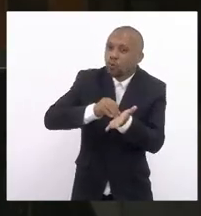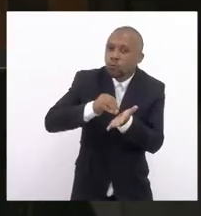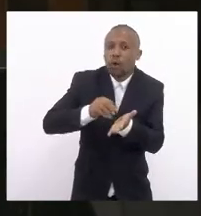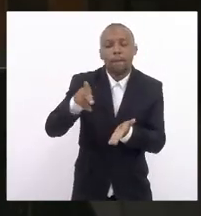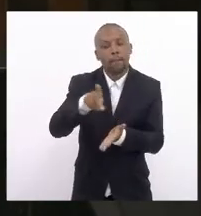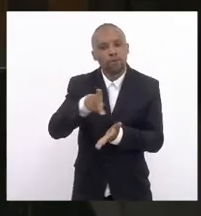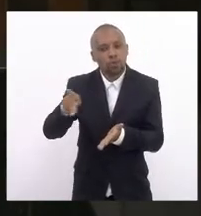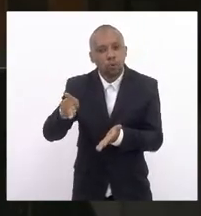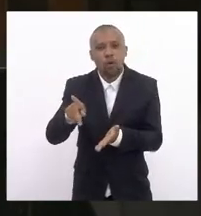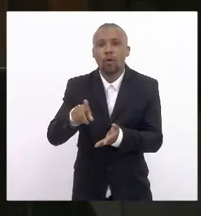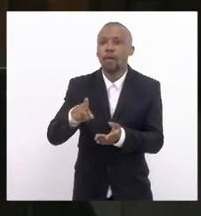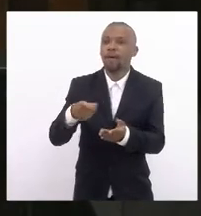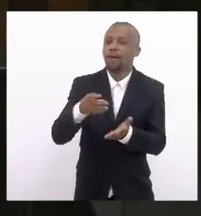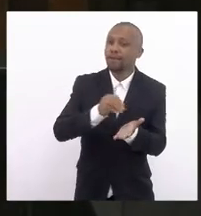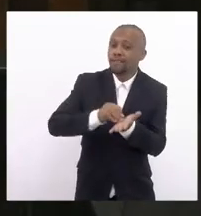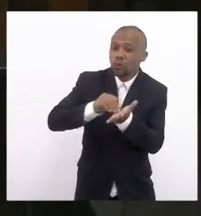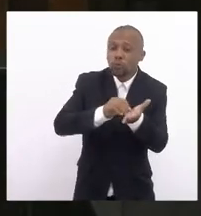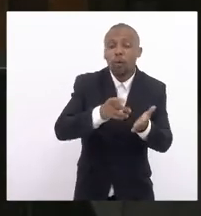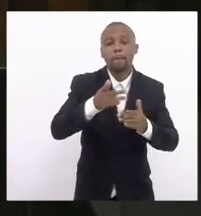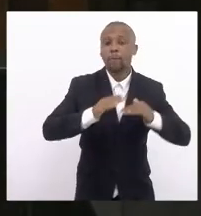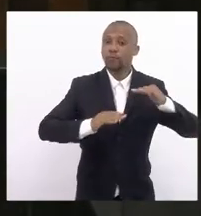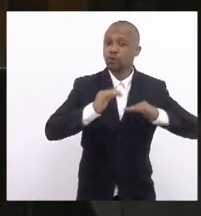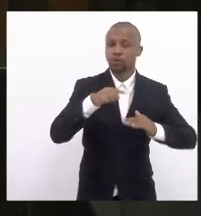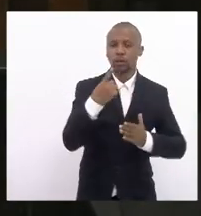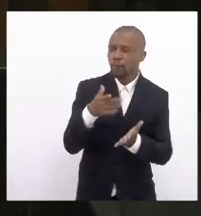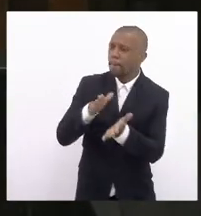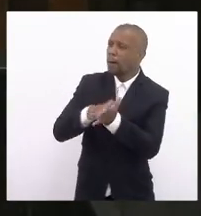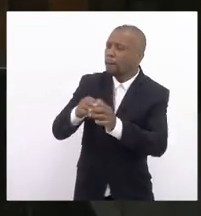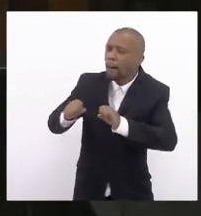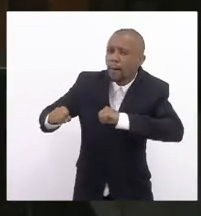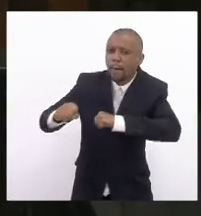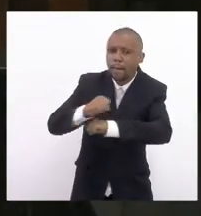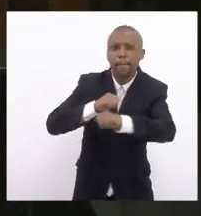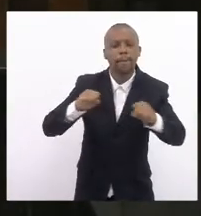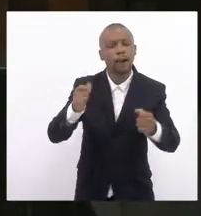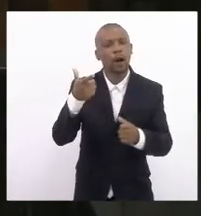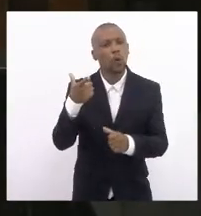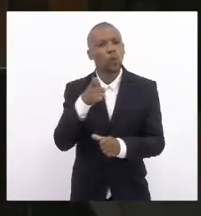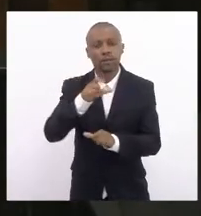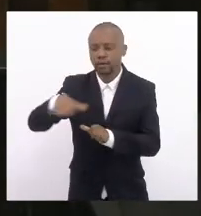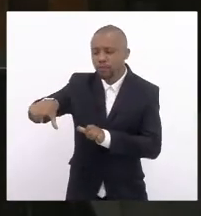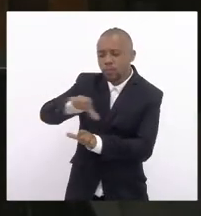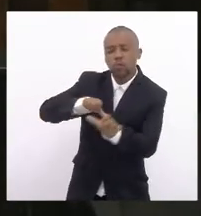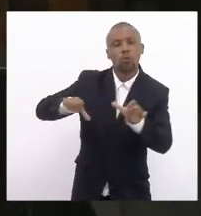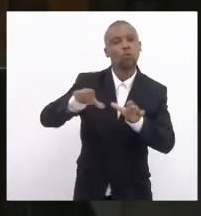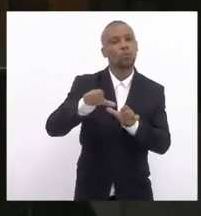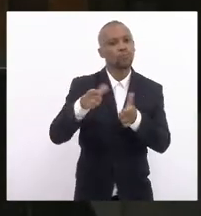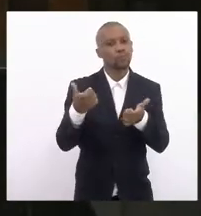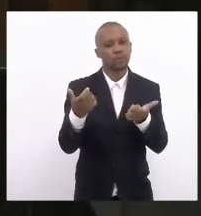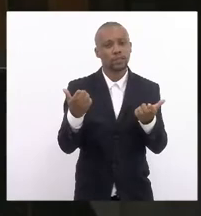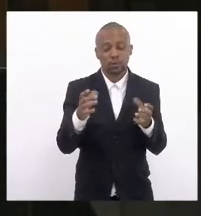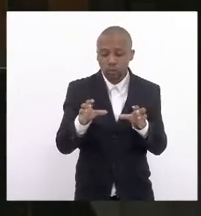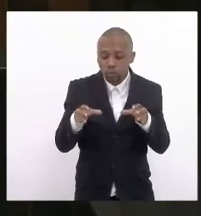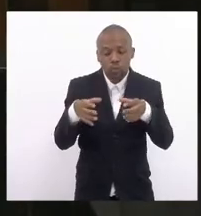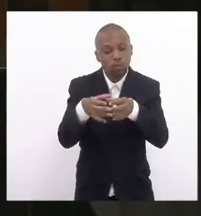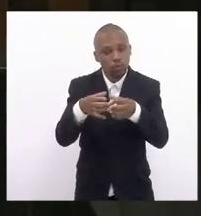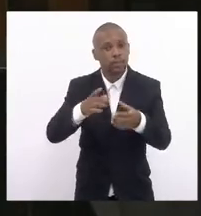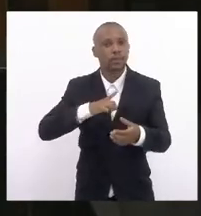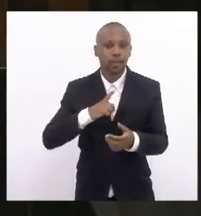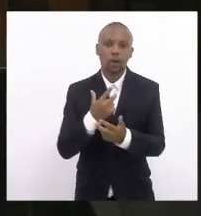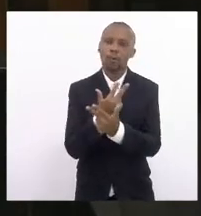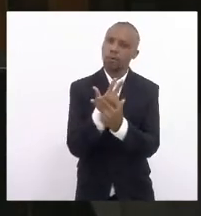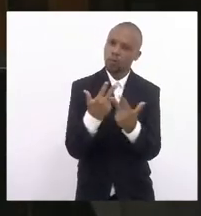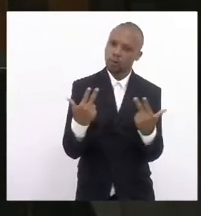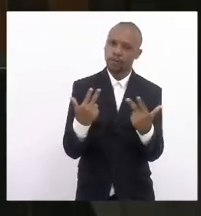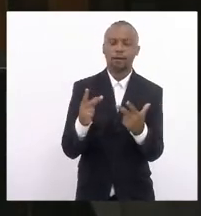a gente vem fazendo uma cobrança para que reestruture. Isso são redes que têm algo que vem acontecendo, que